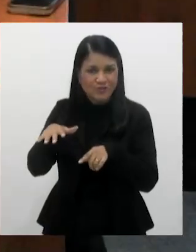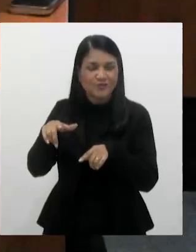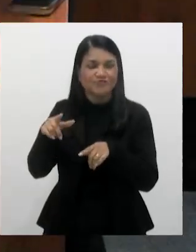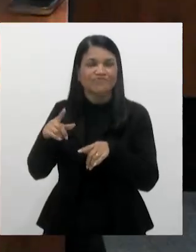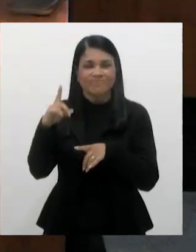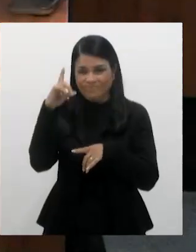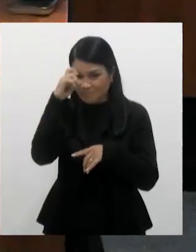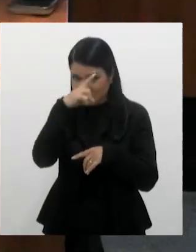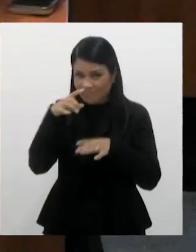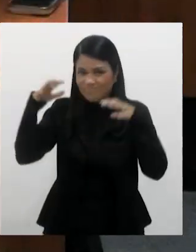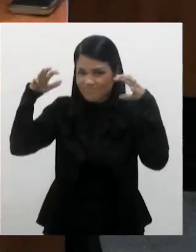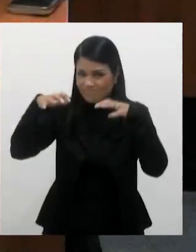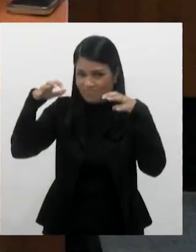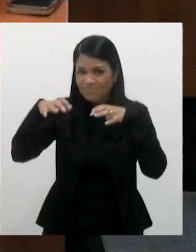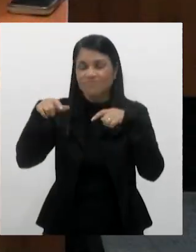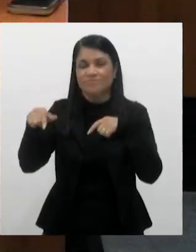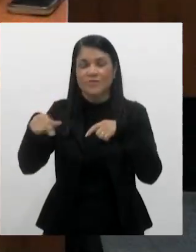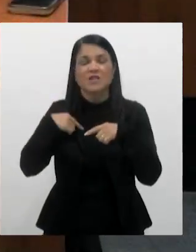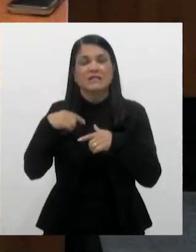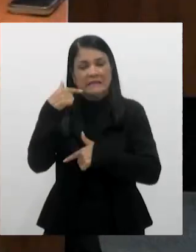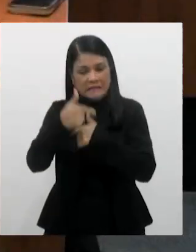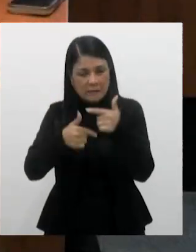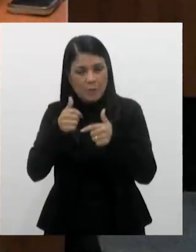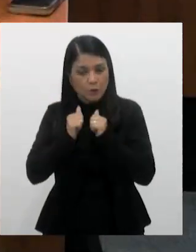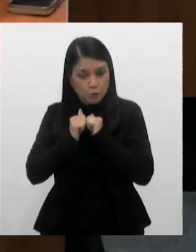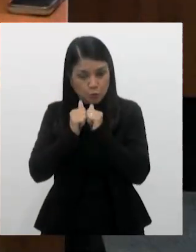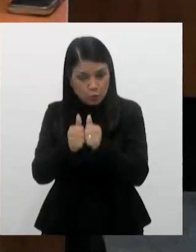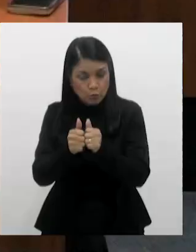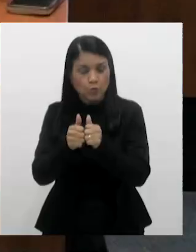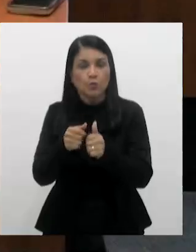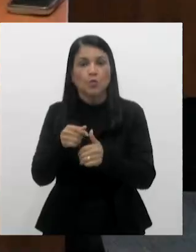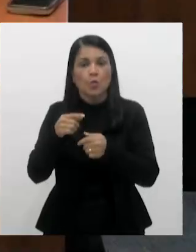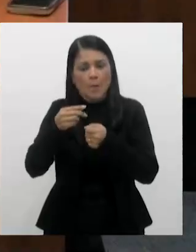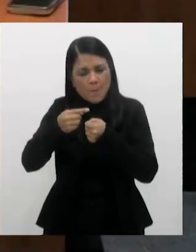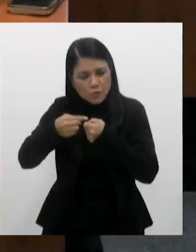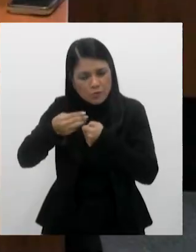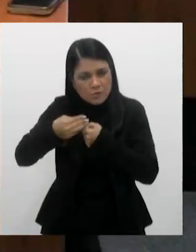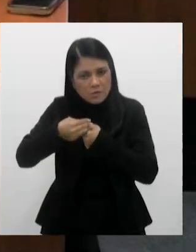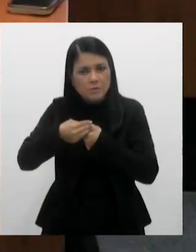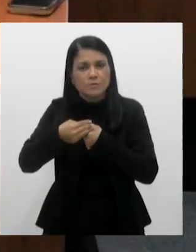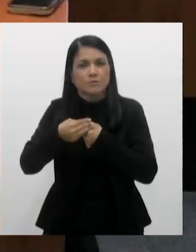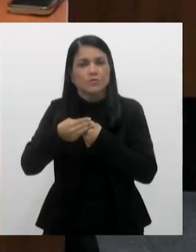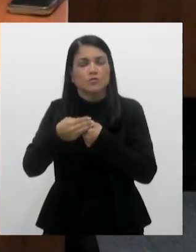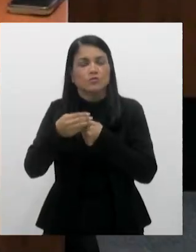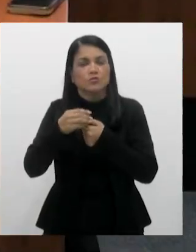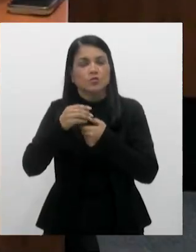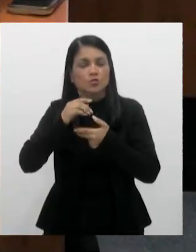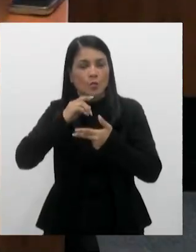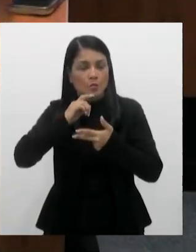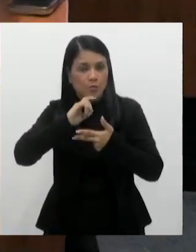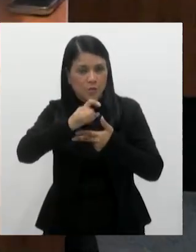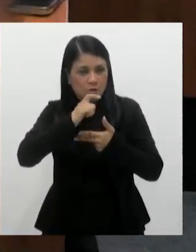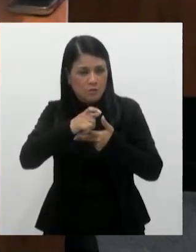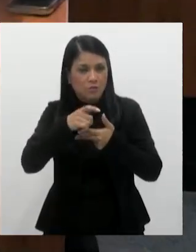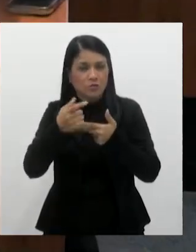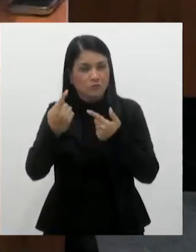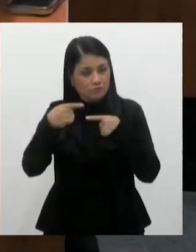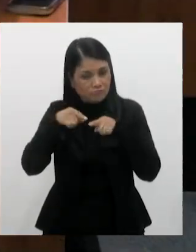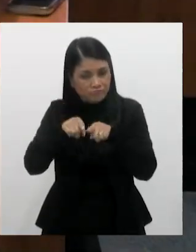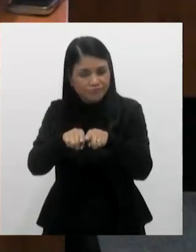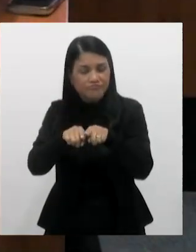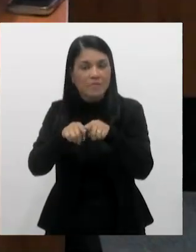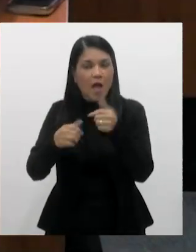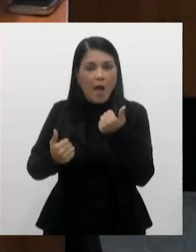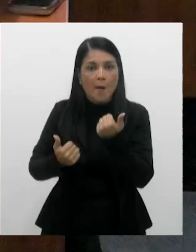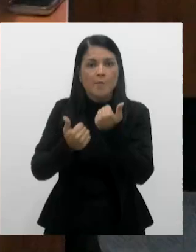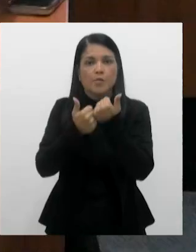esse município, porque conhecemos muito, temos trabalhado junto com o Poder Executivo para dar todo o apoio a